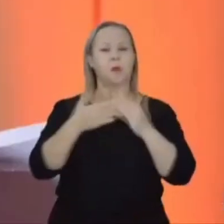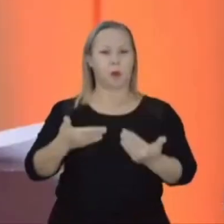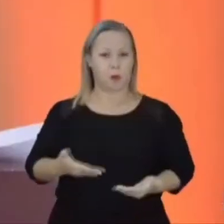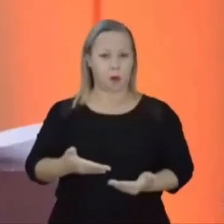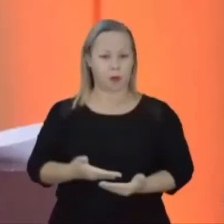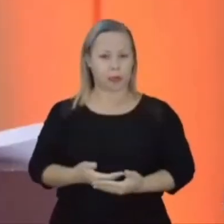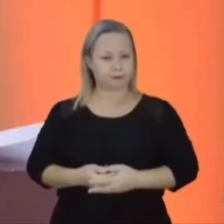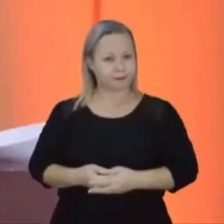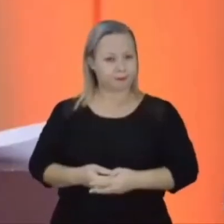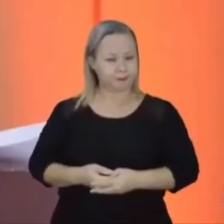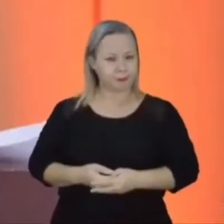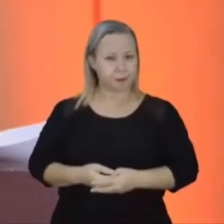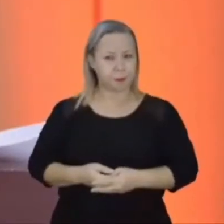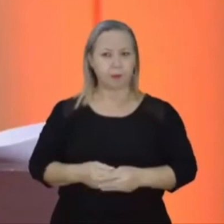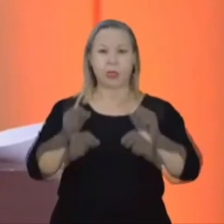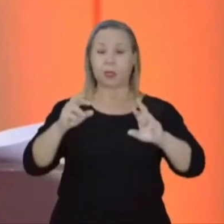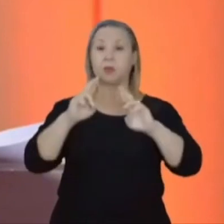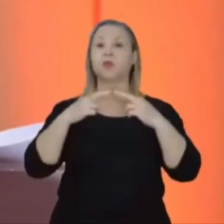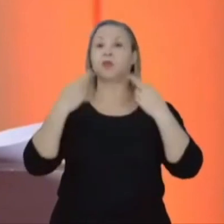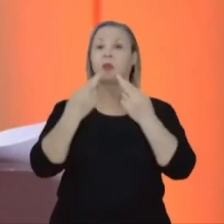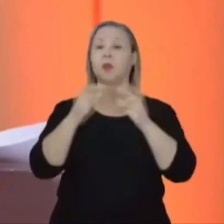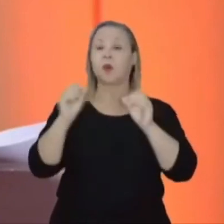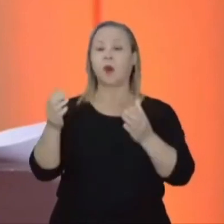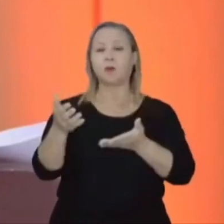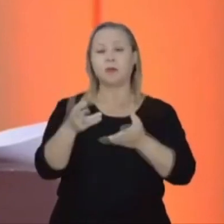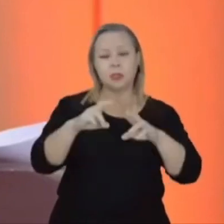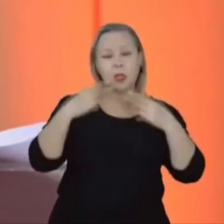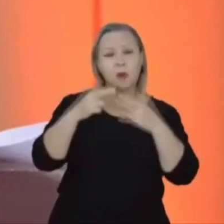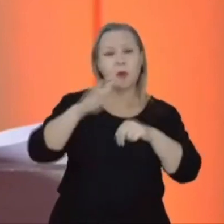uma reunião que juntou mais de 3 mil pessoas a nível nacional.